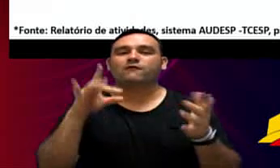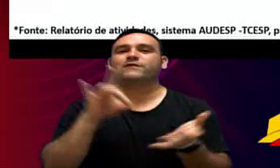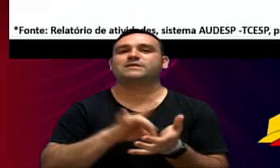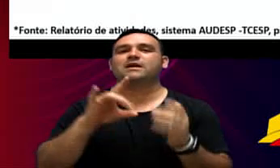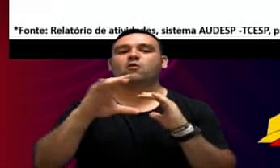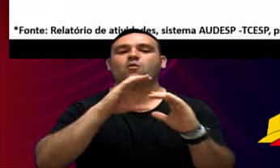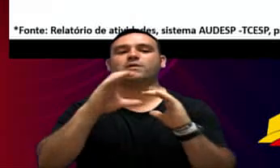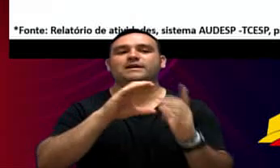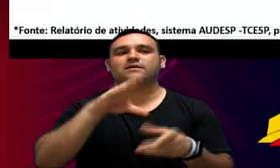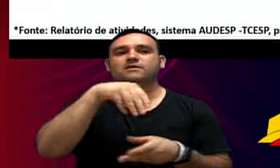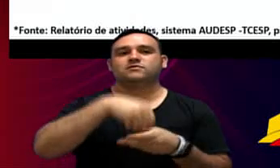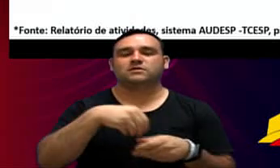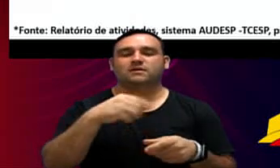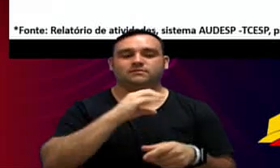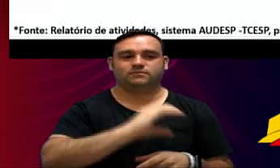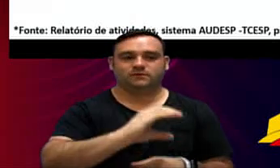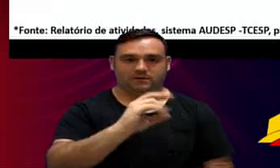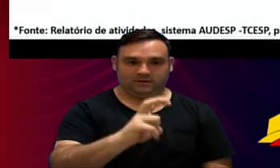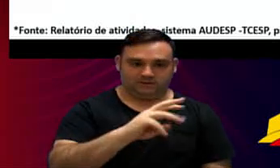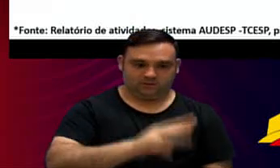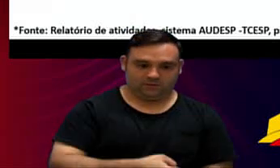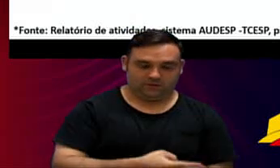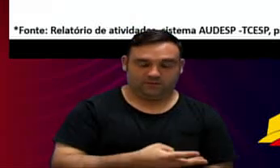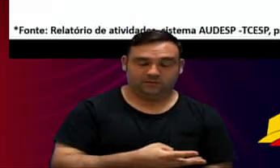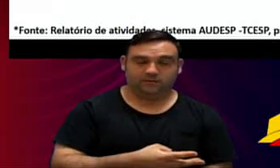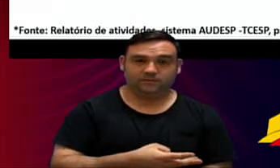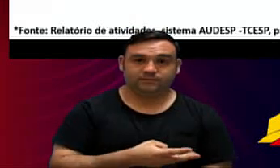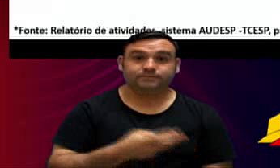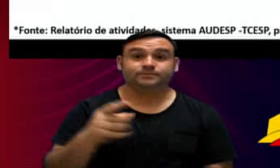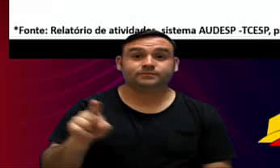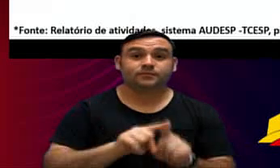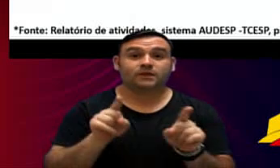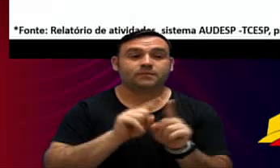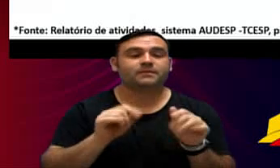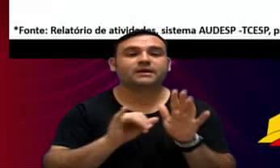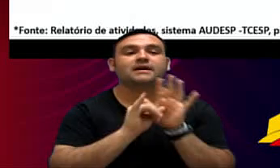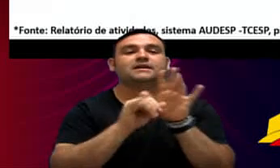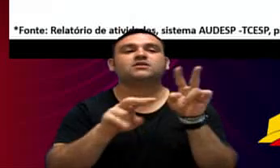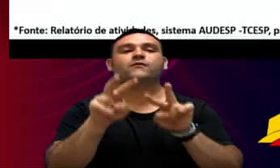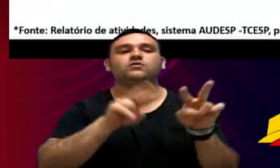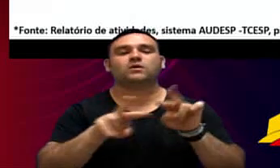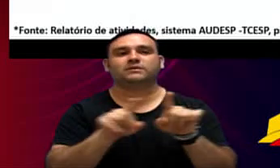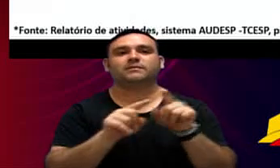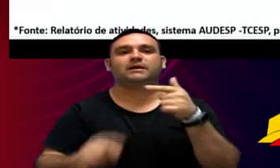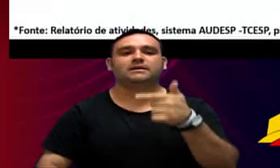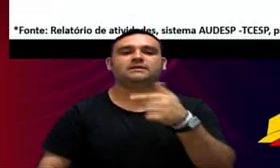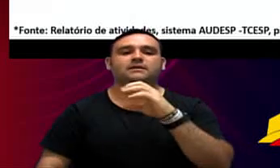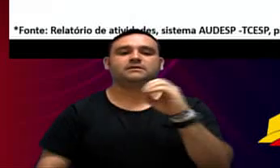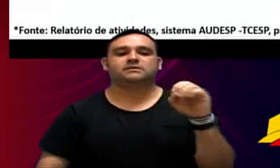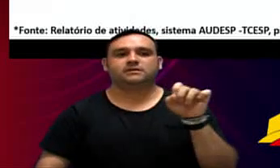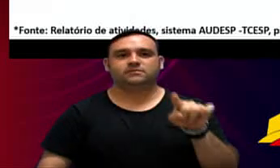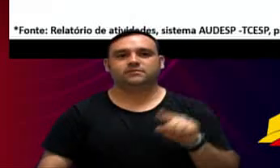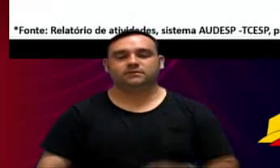comunicação institucional, 5 milhões e pouco, e para identidade visual, 700 mil.